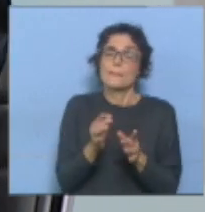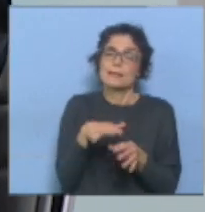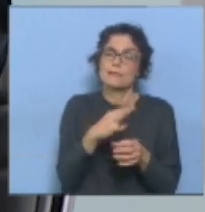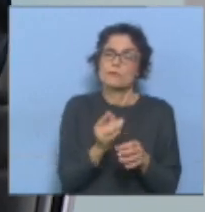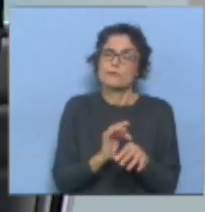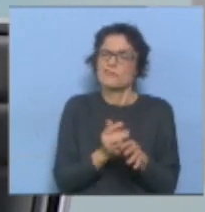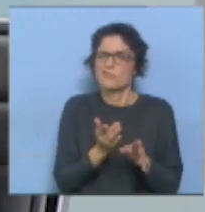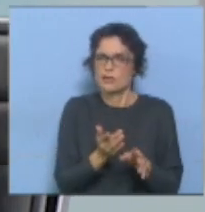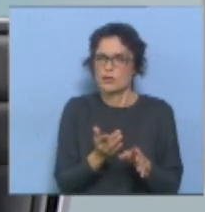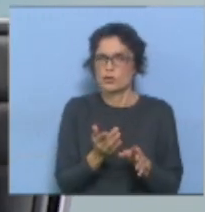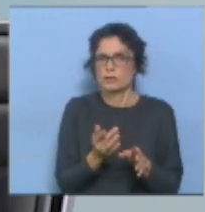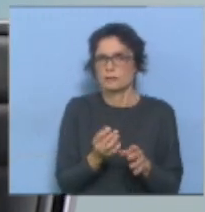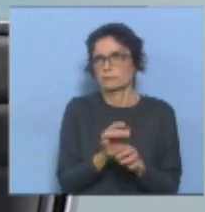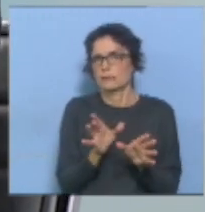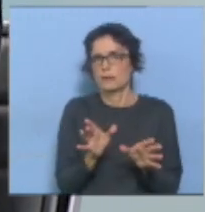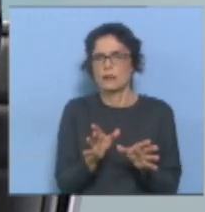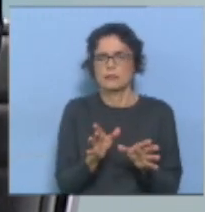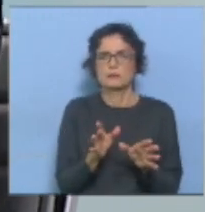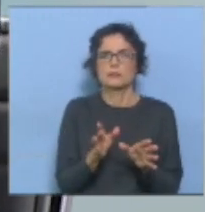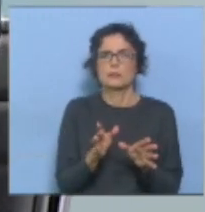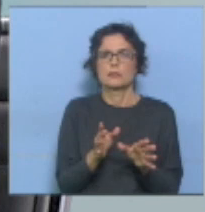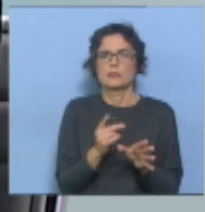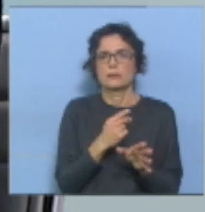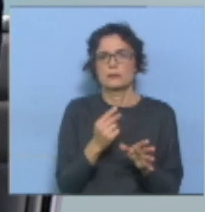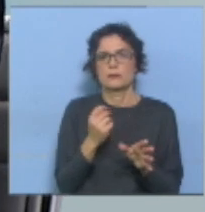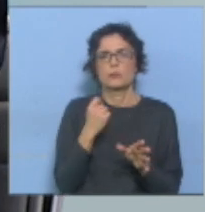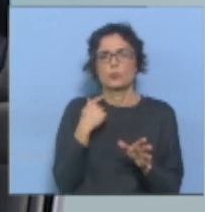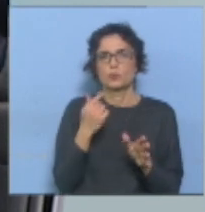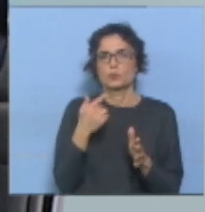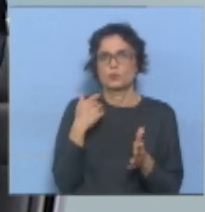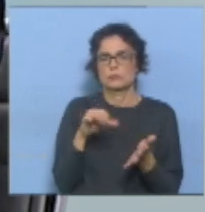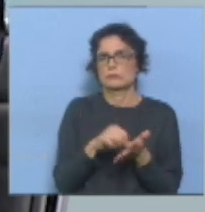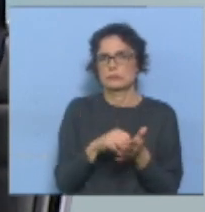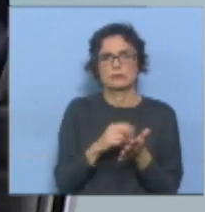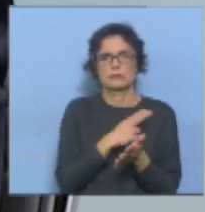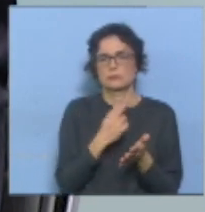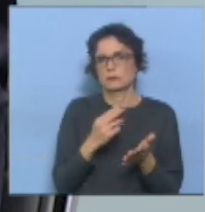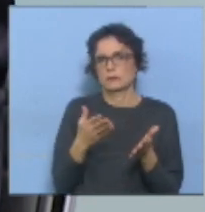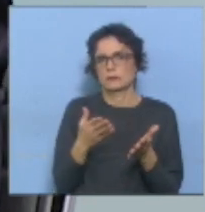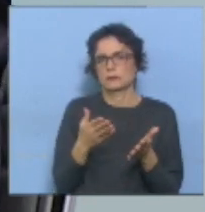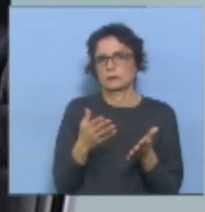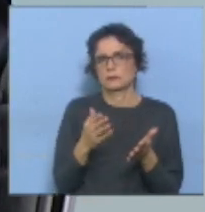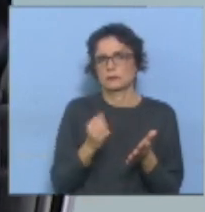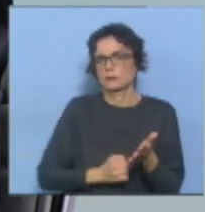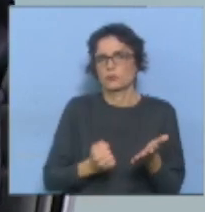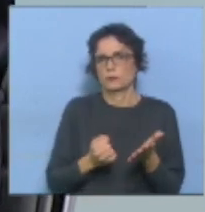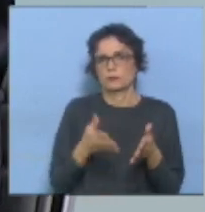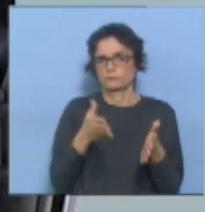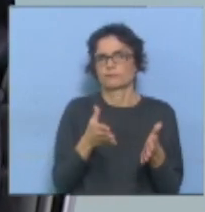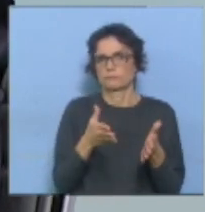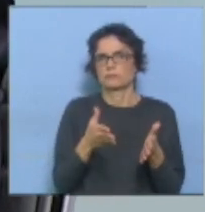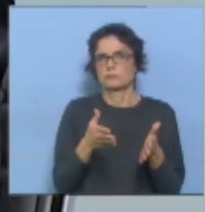óbvio, e que é uma faculdade que é central no que diz respeito à Universidade Católica, não é periférica